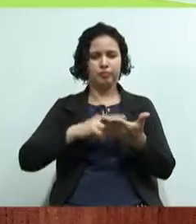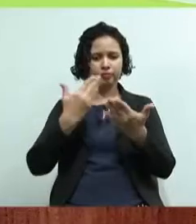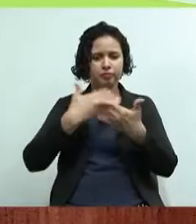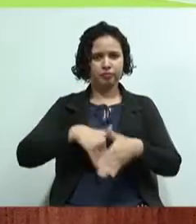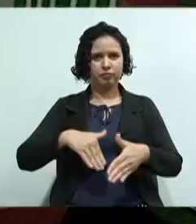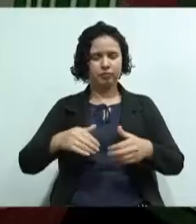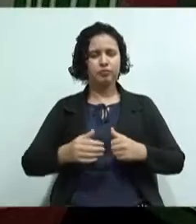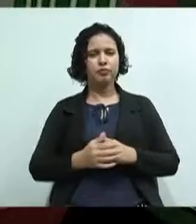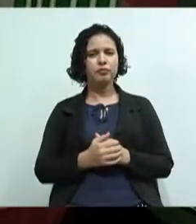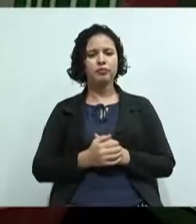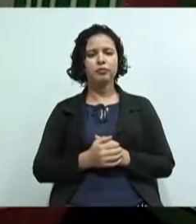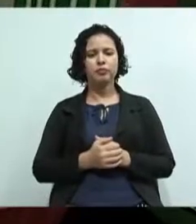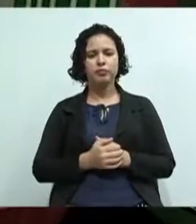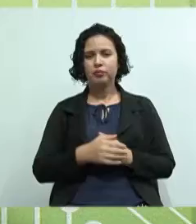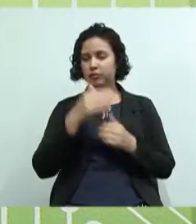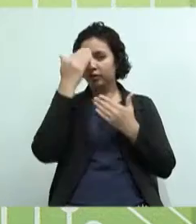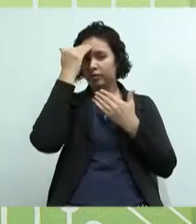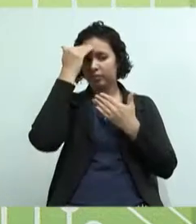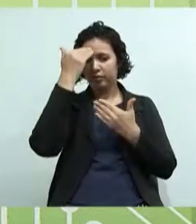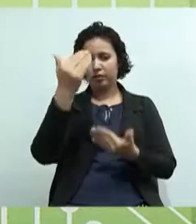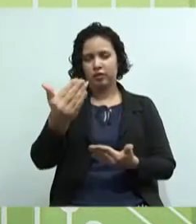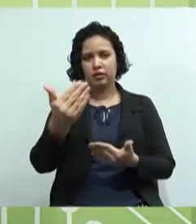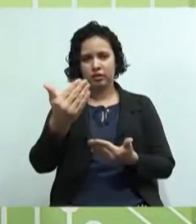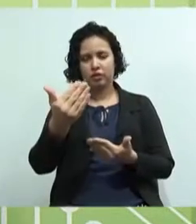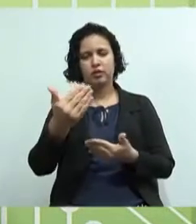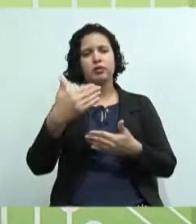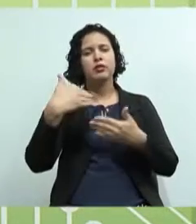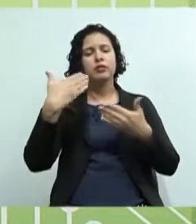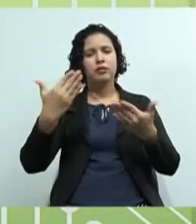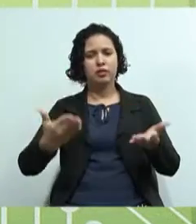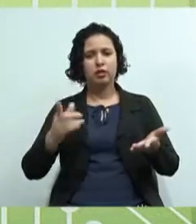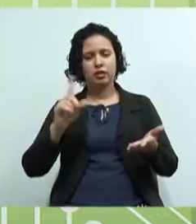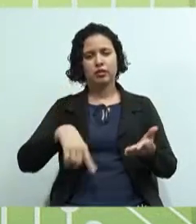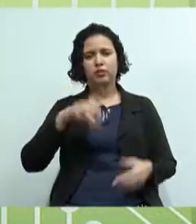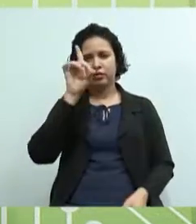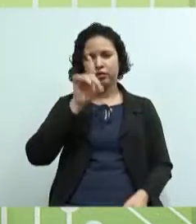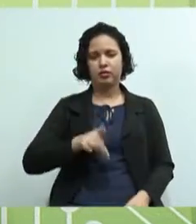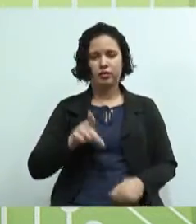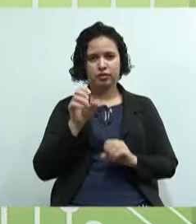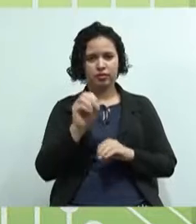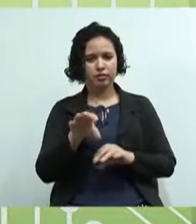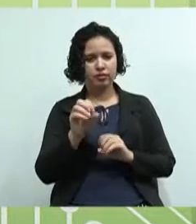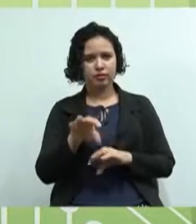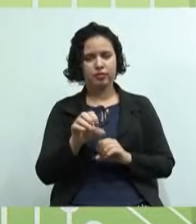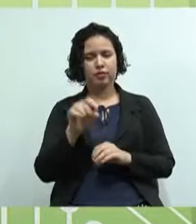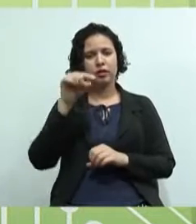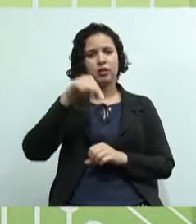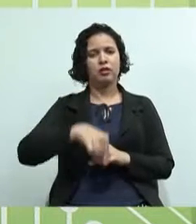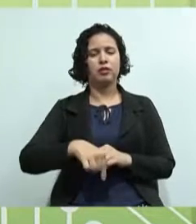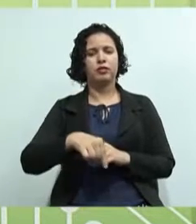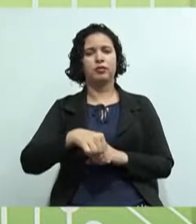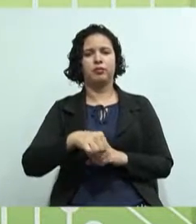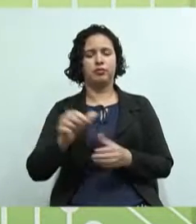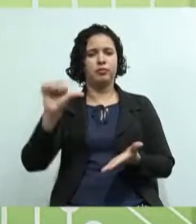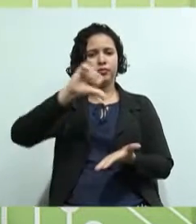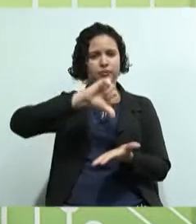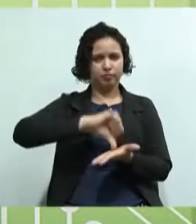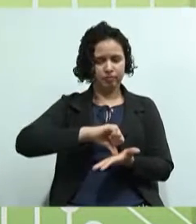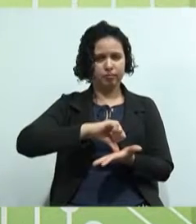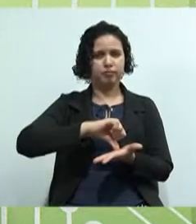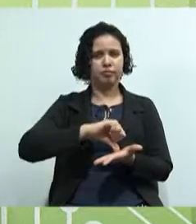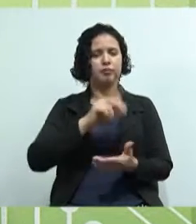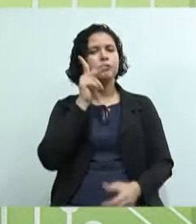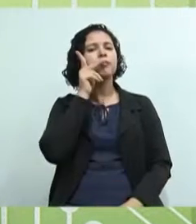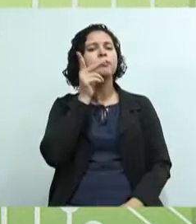disciplina. Muito obrigado, professor. Então, o professor Valdes, que é nosso diretor de ensino aqui do campus Porto Velho, Zona Norte, né?